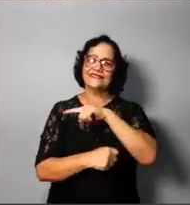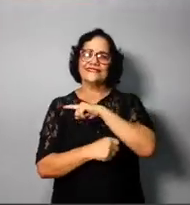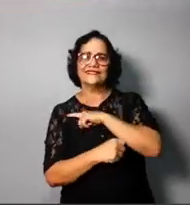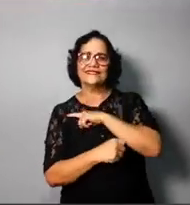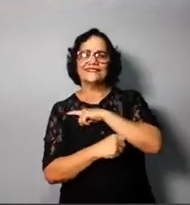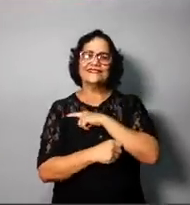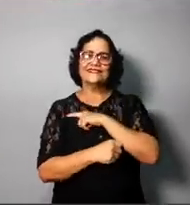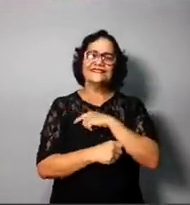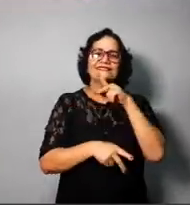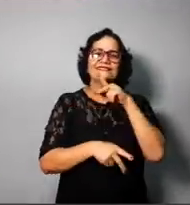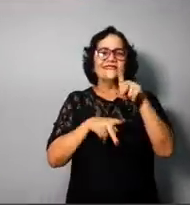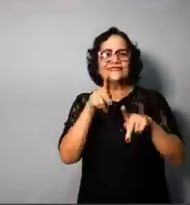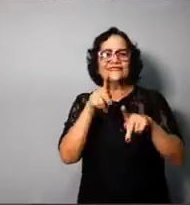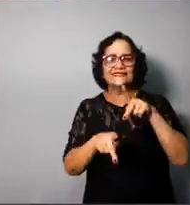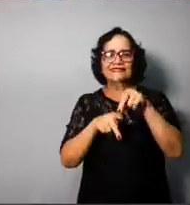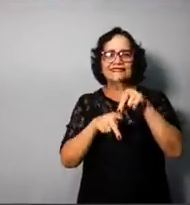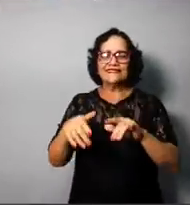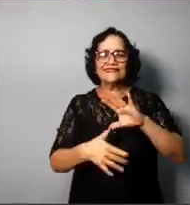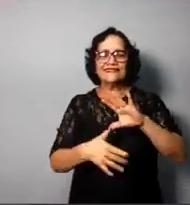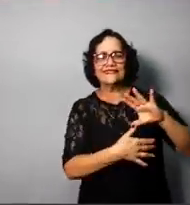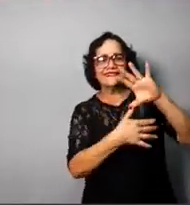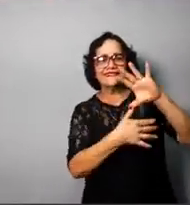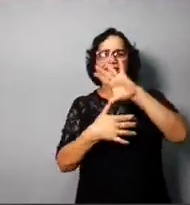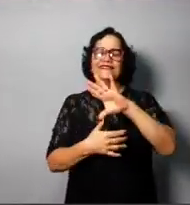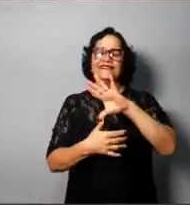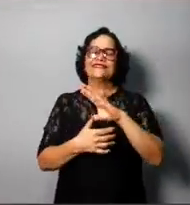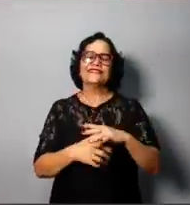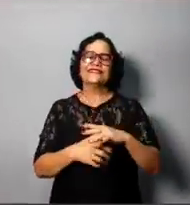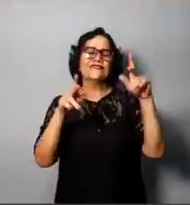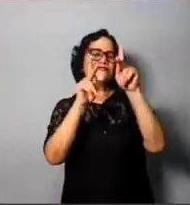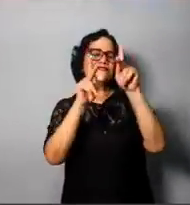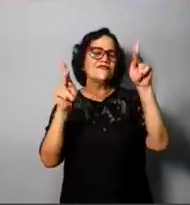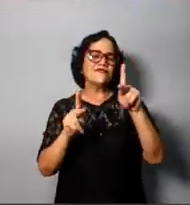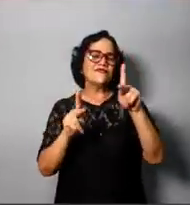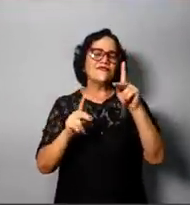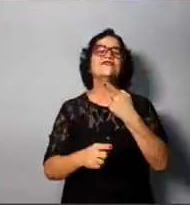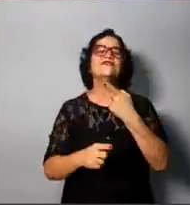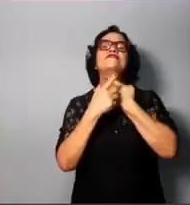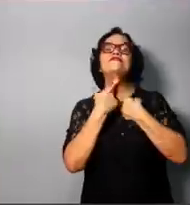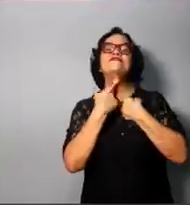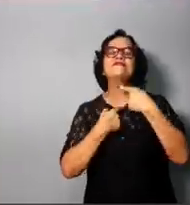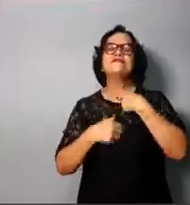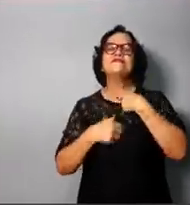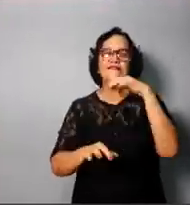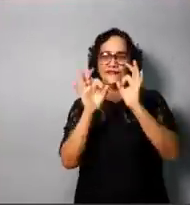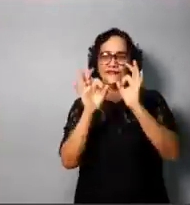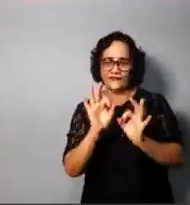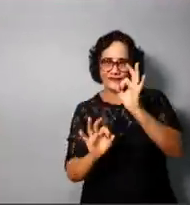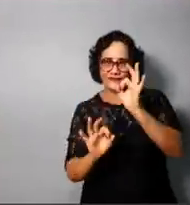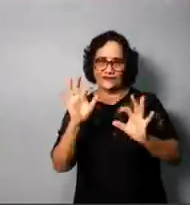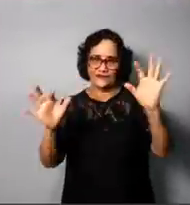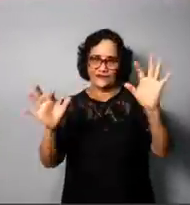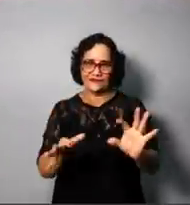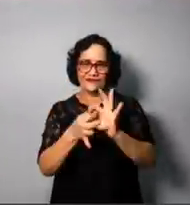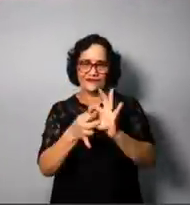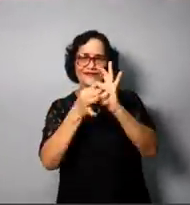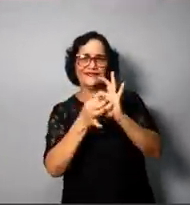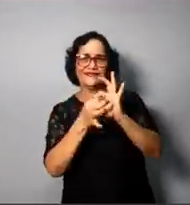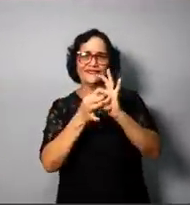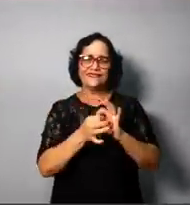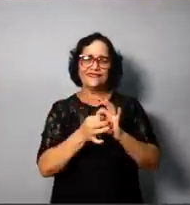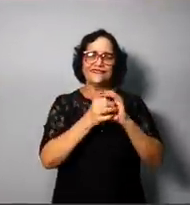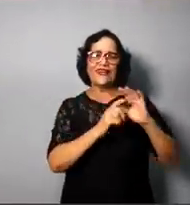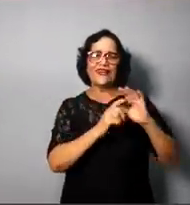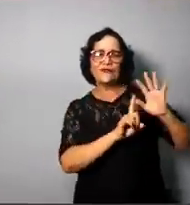este povo latino, faminto de paz, justiça, união, e vai